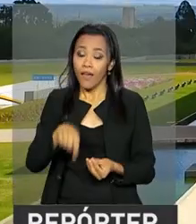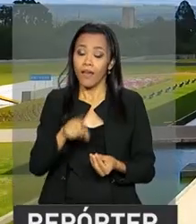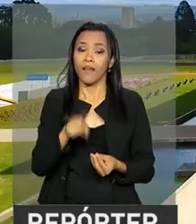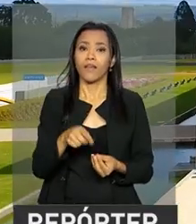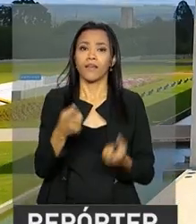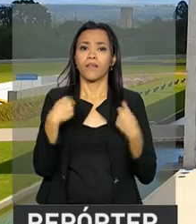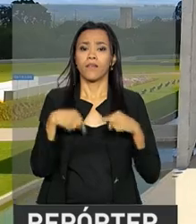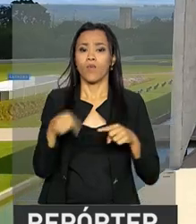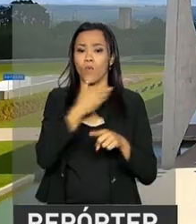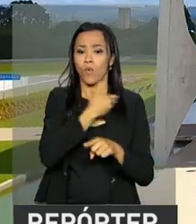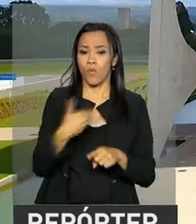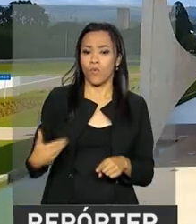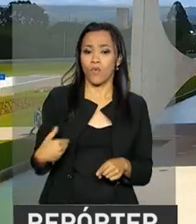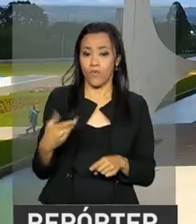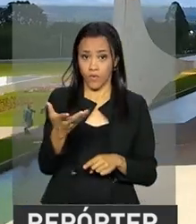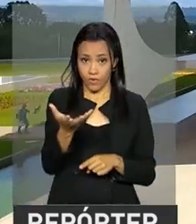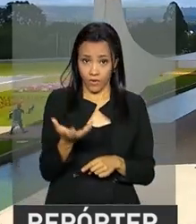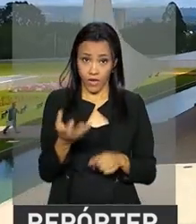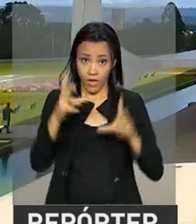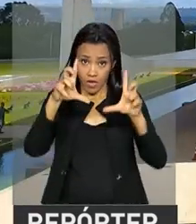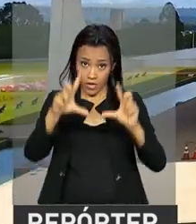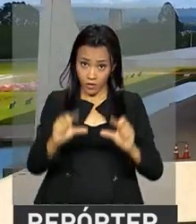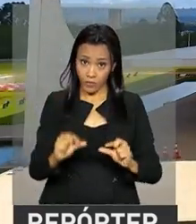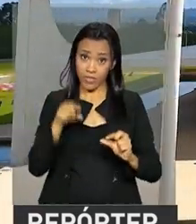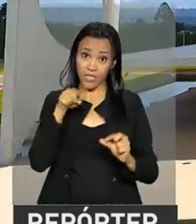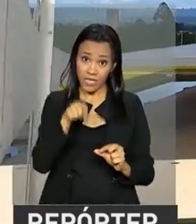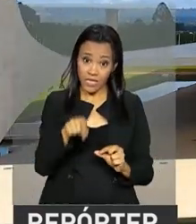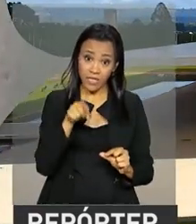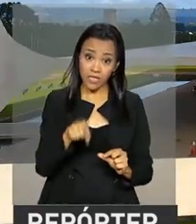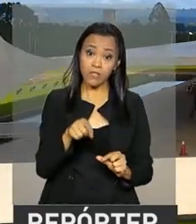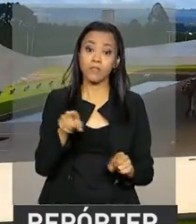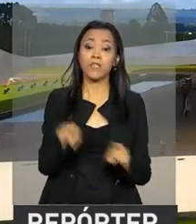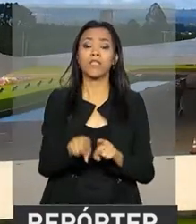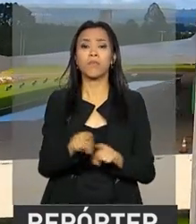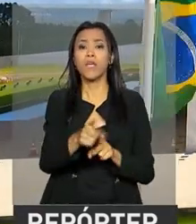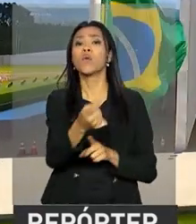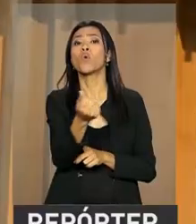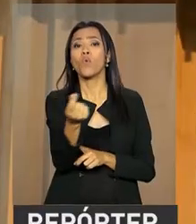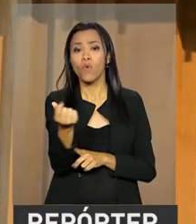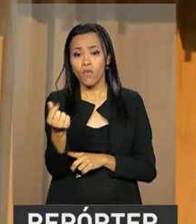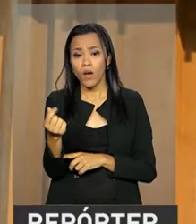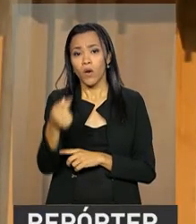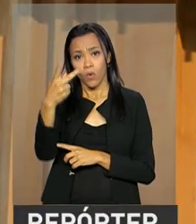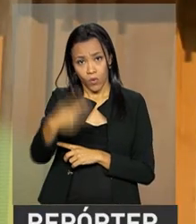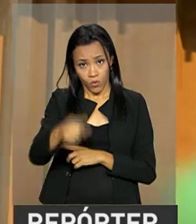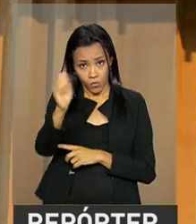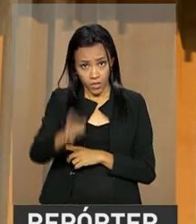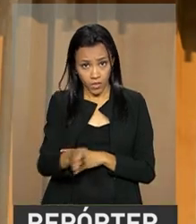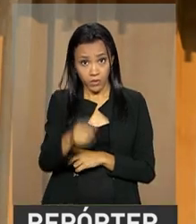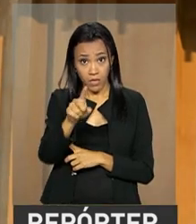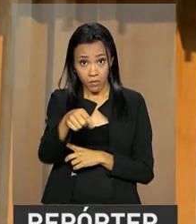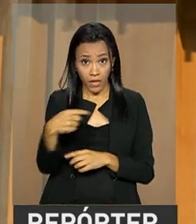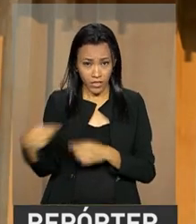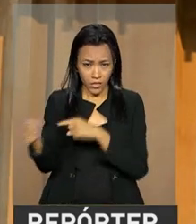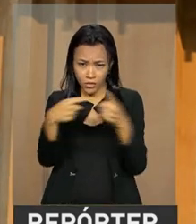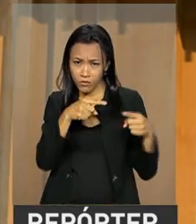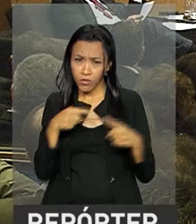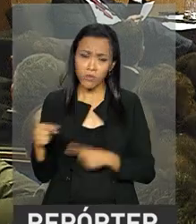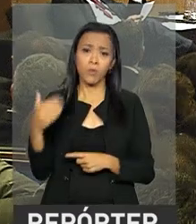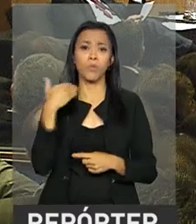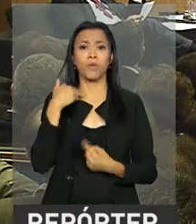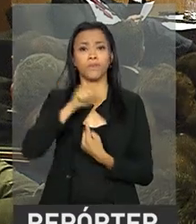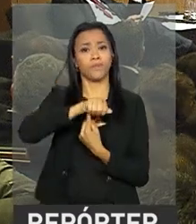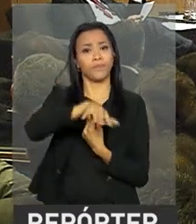o governo quer reduzir o spread praticado e o custo do crédito no Brasil e para discutir a questão o banco